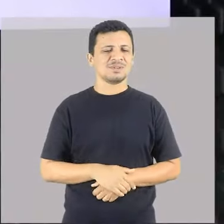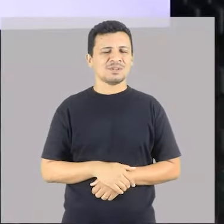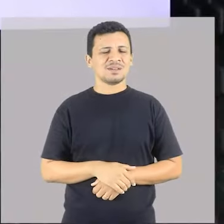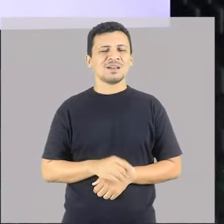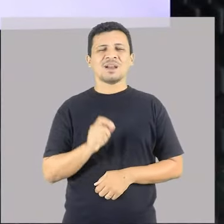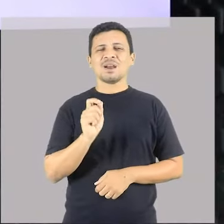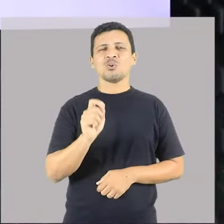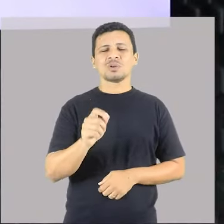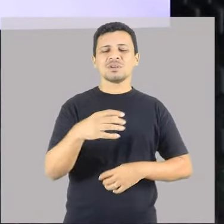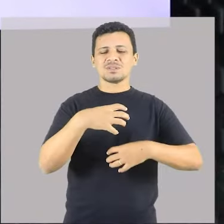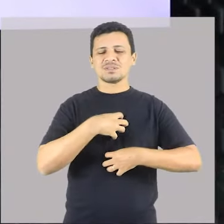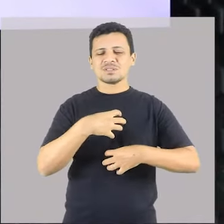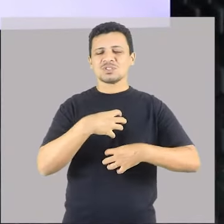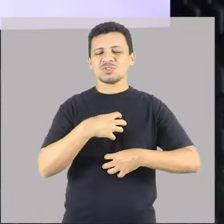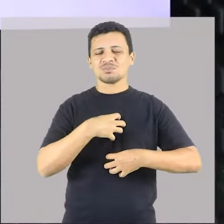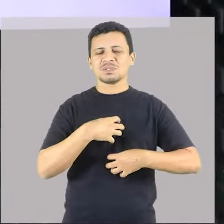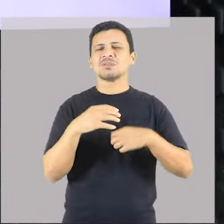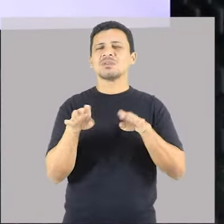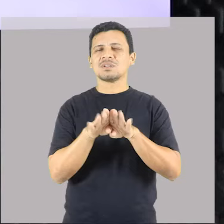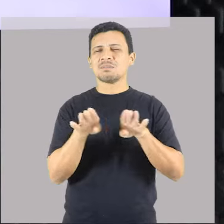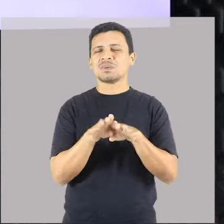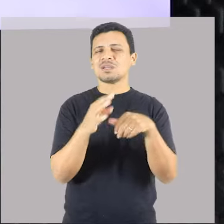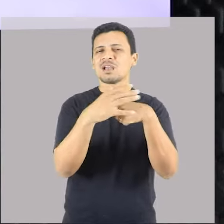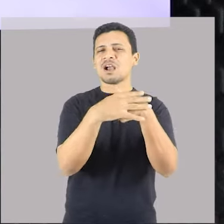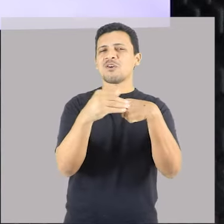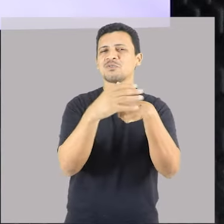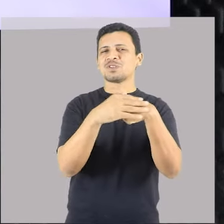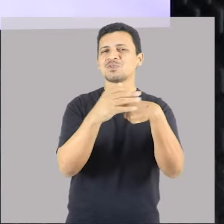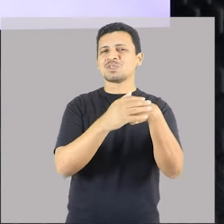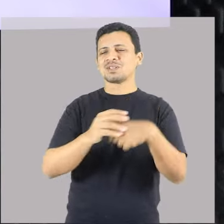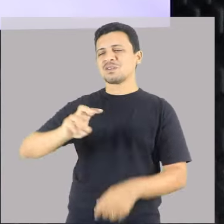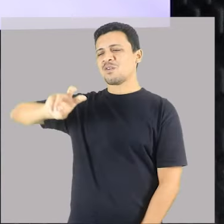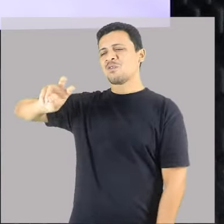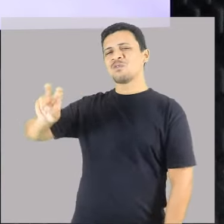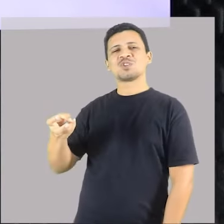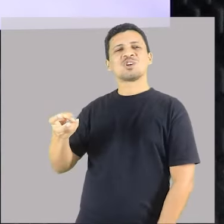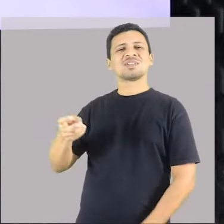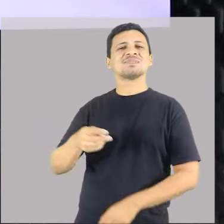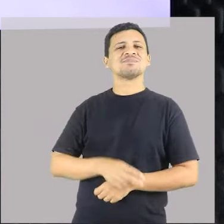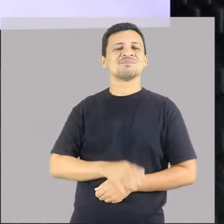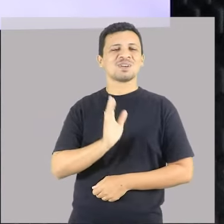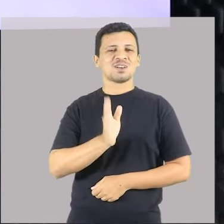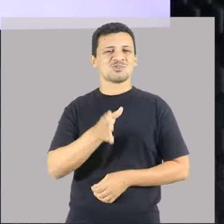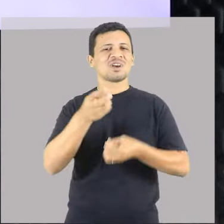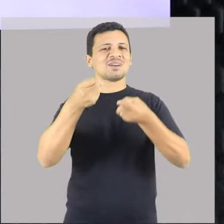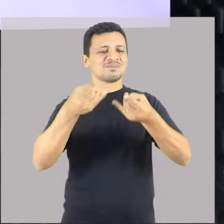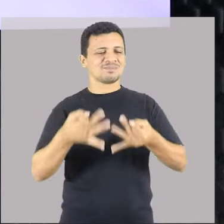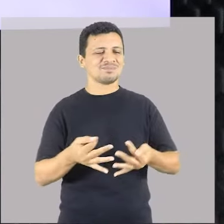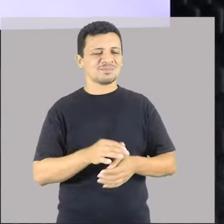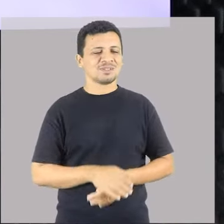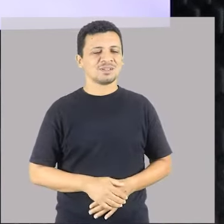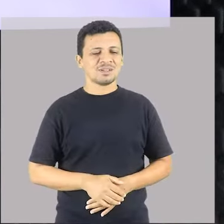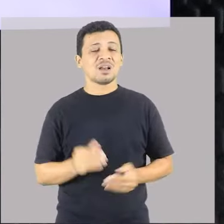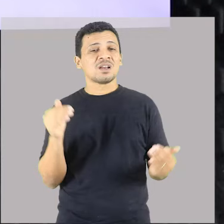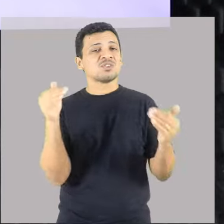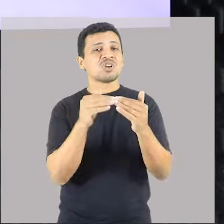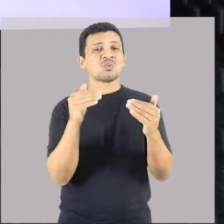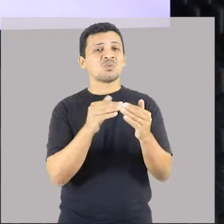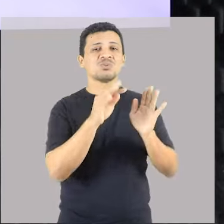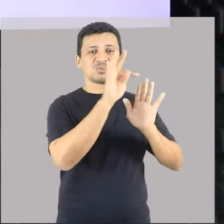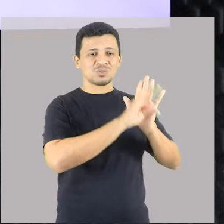um ento também de afetividade fecha aspas acabamos de falar sobre isso né mas vamos para cá para Alternativa de acordo com